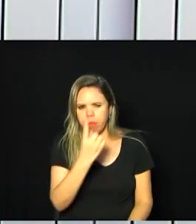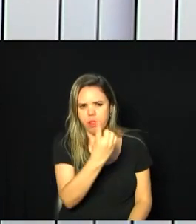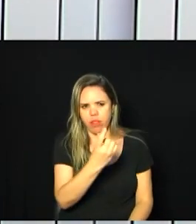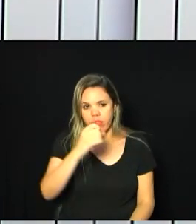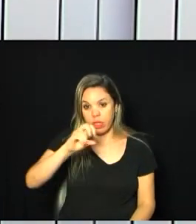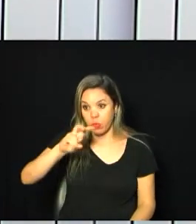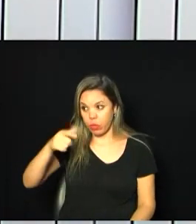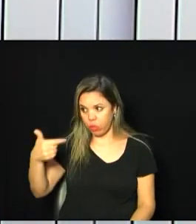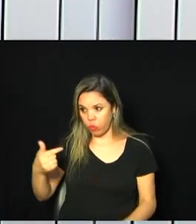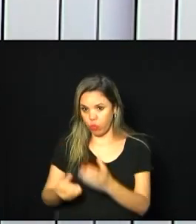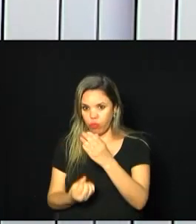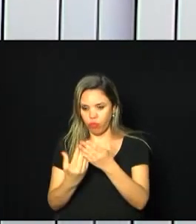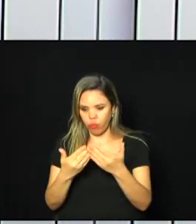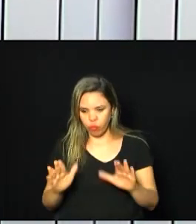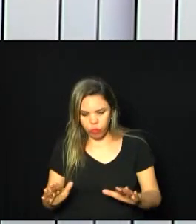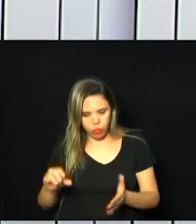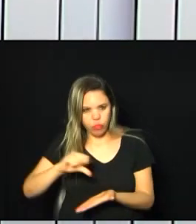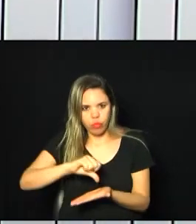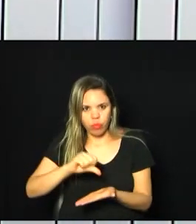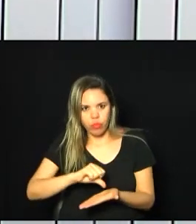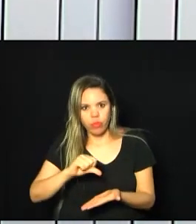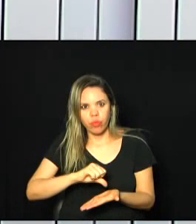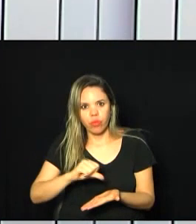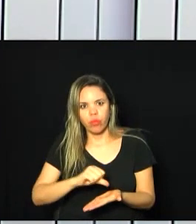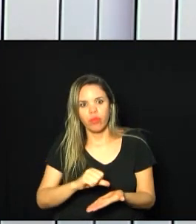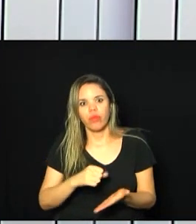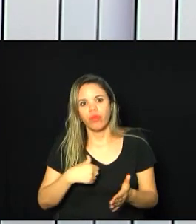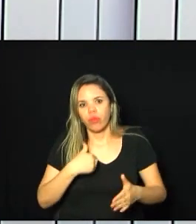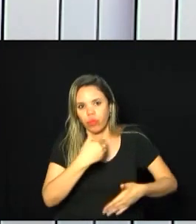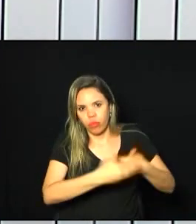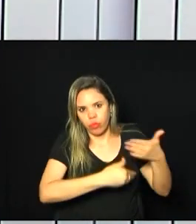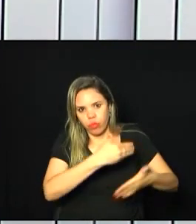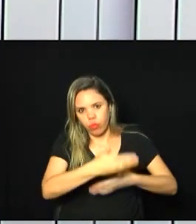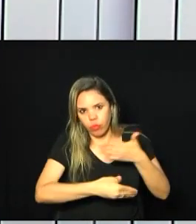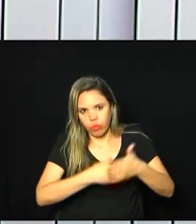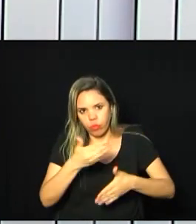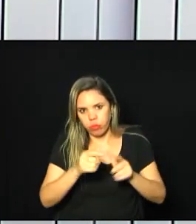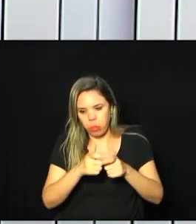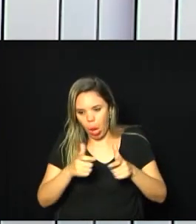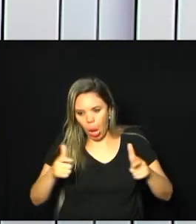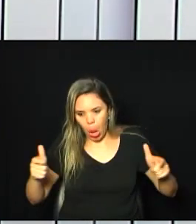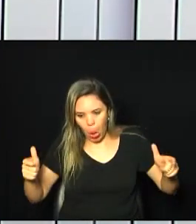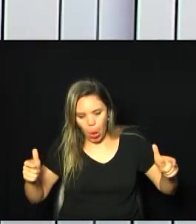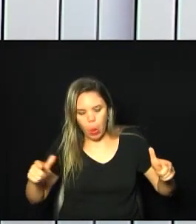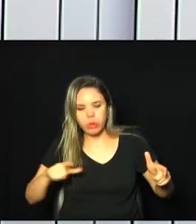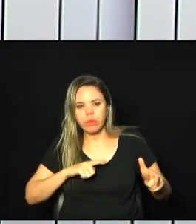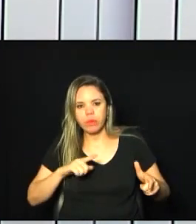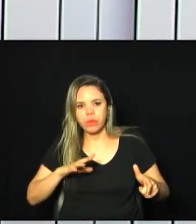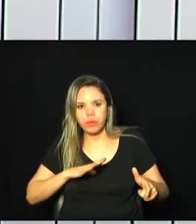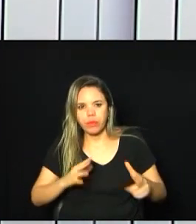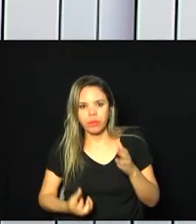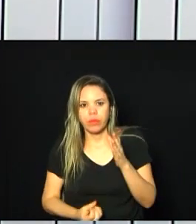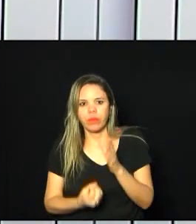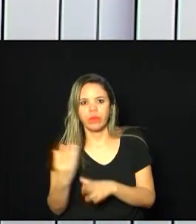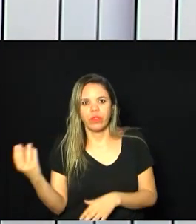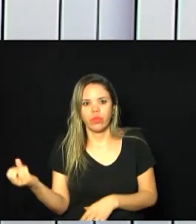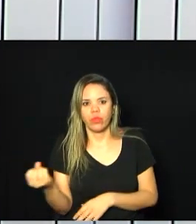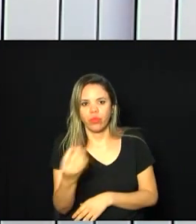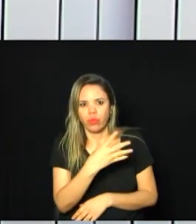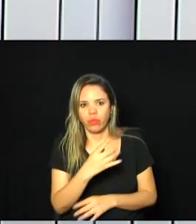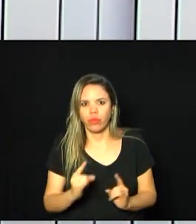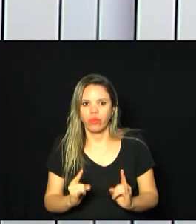1952 e que atualmente a região está passando por um processo de expansão urbana com o surgimento de